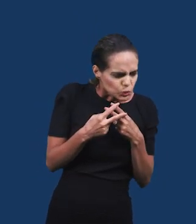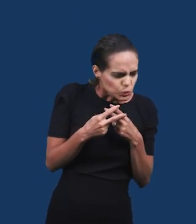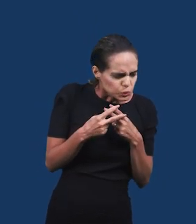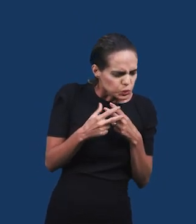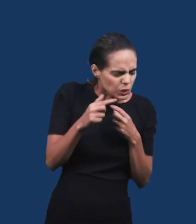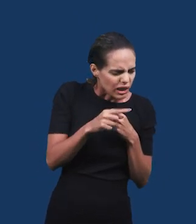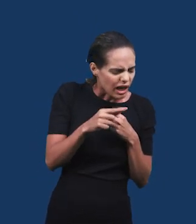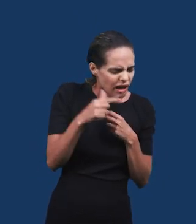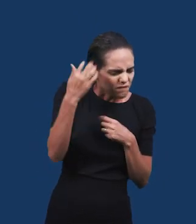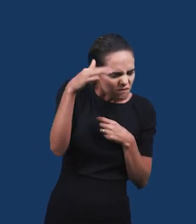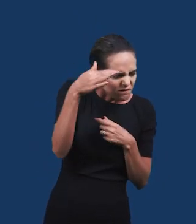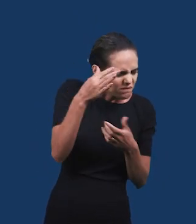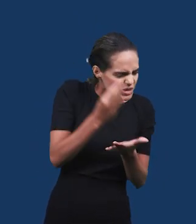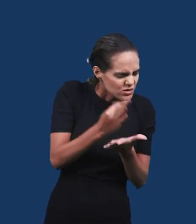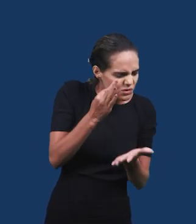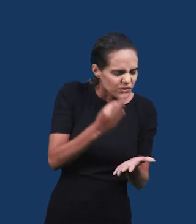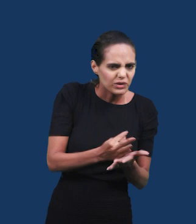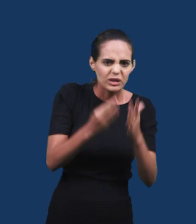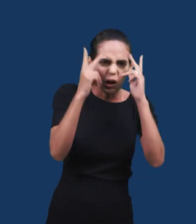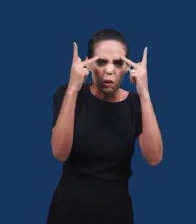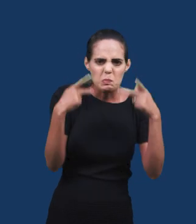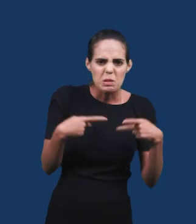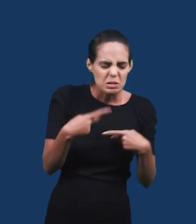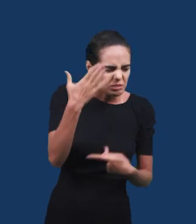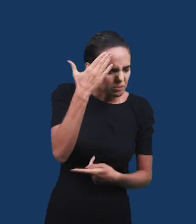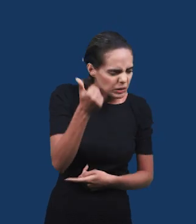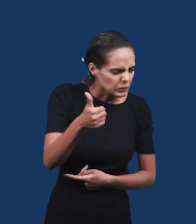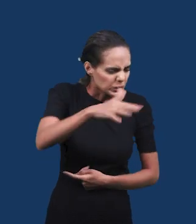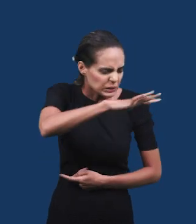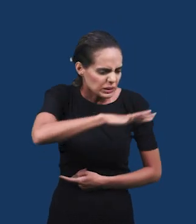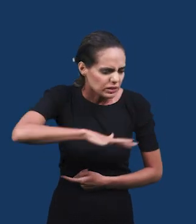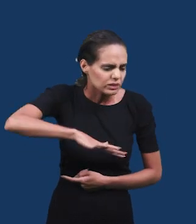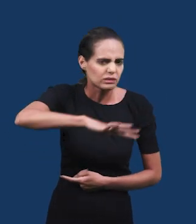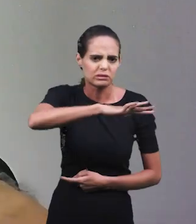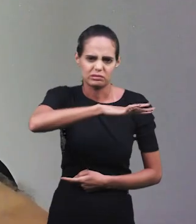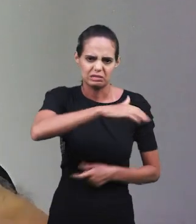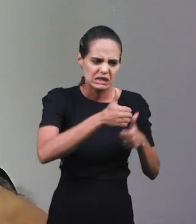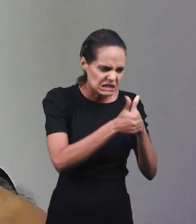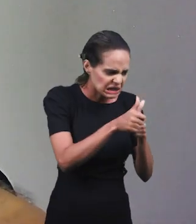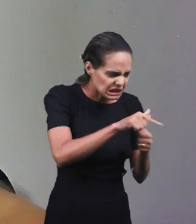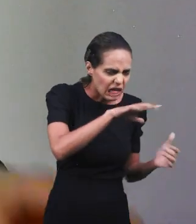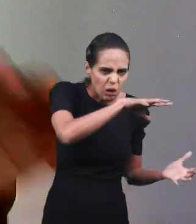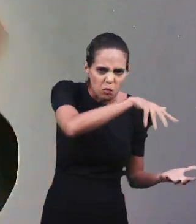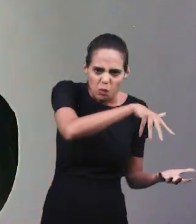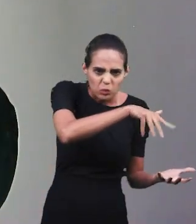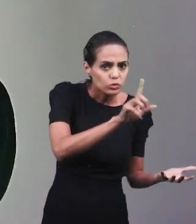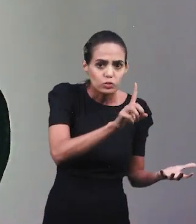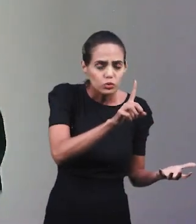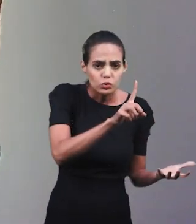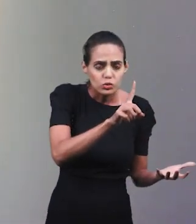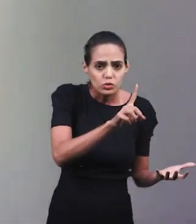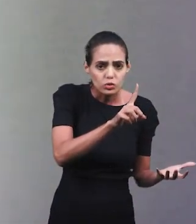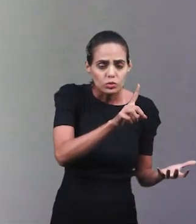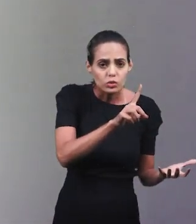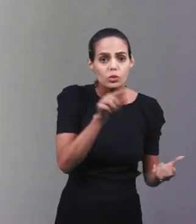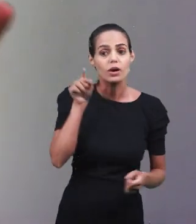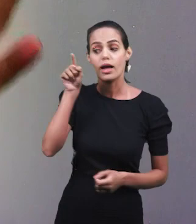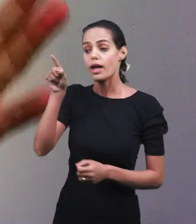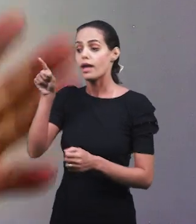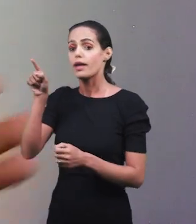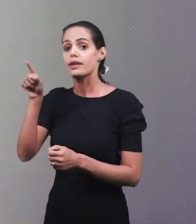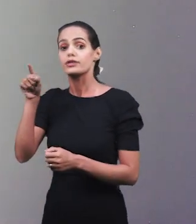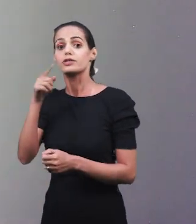tradição dos homens, segundo os rudimentos do mundo, e não segundo Cristo. Não é segundo Cristo, é filosofia humana,